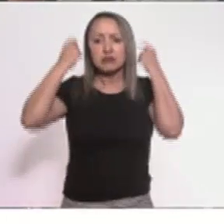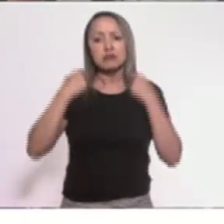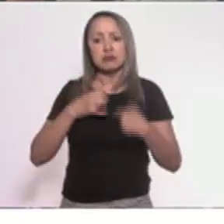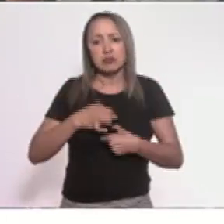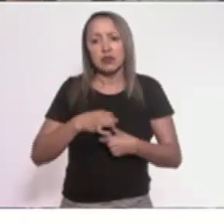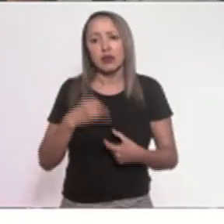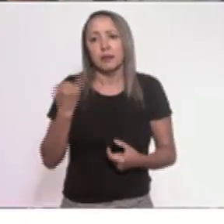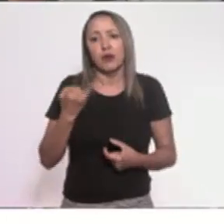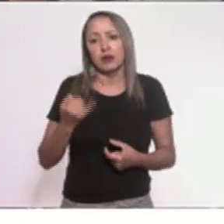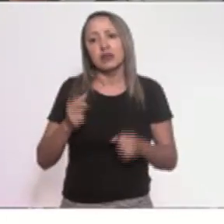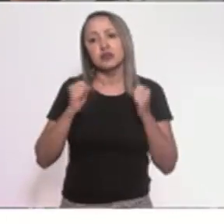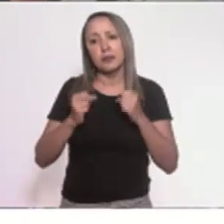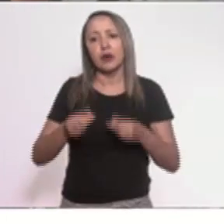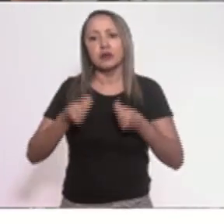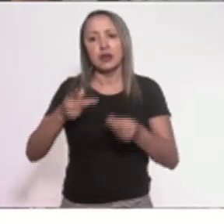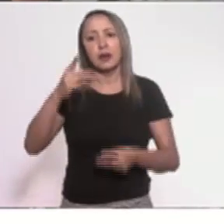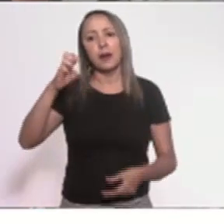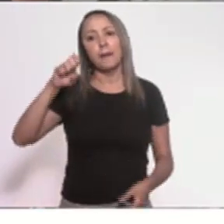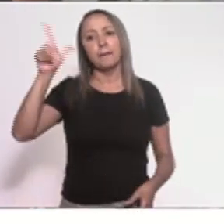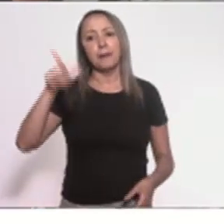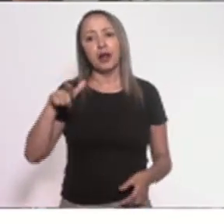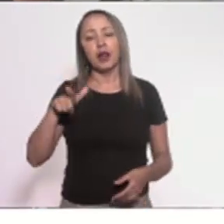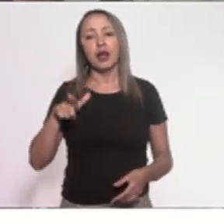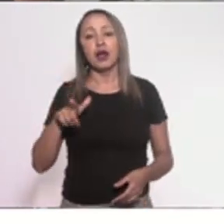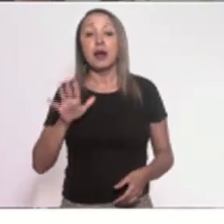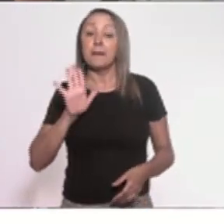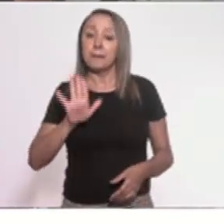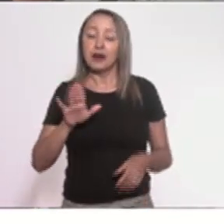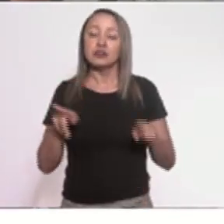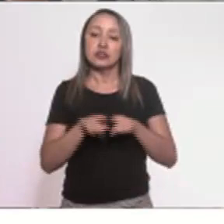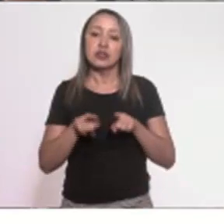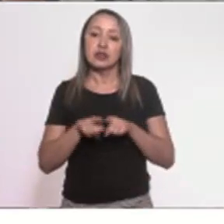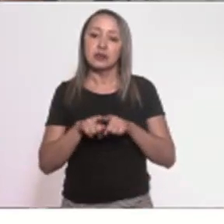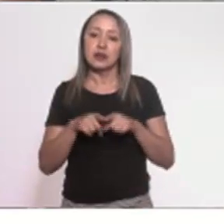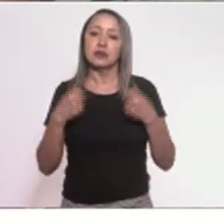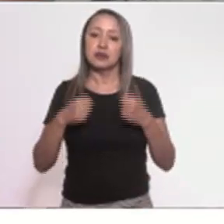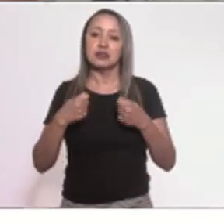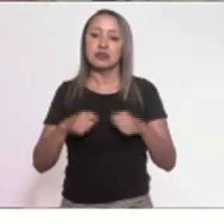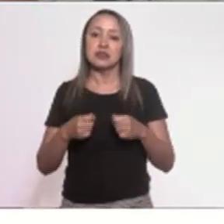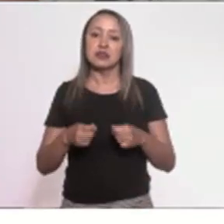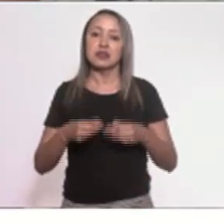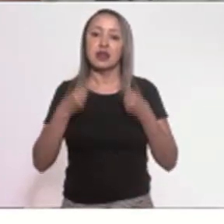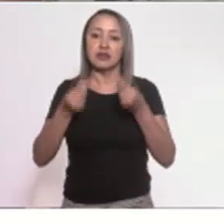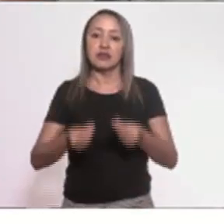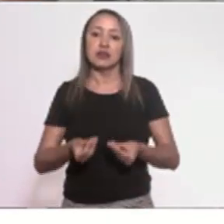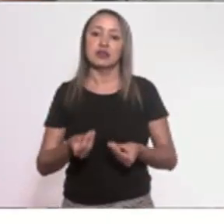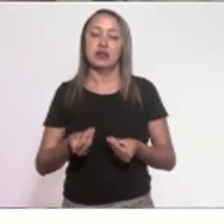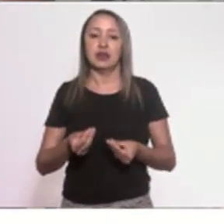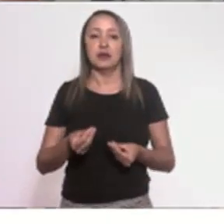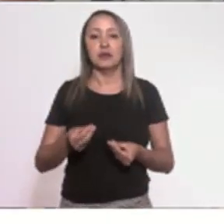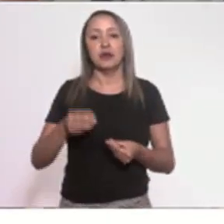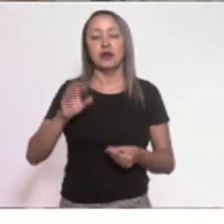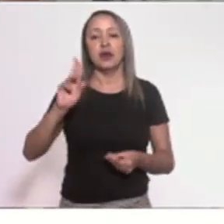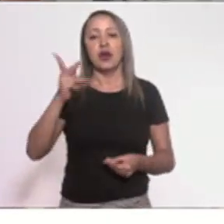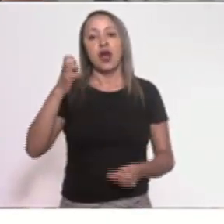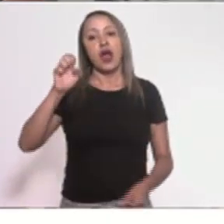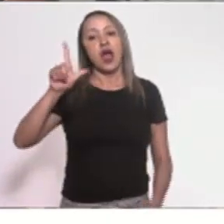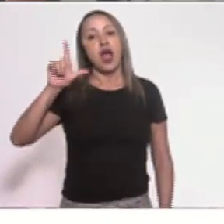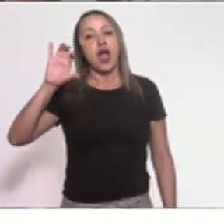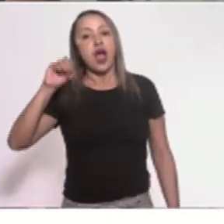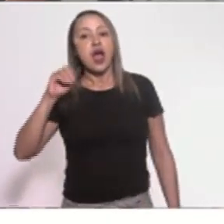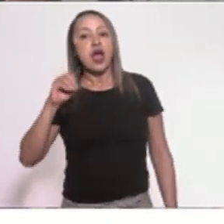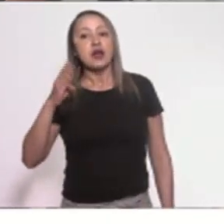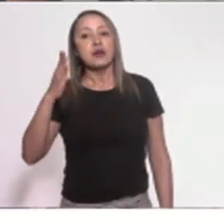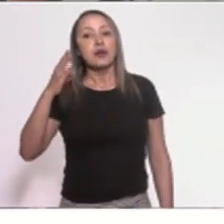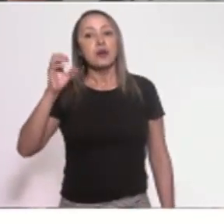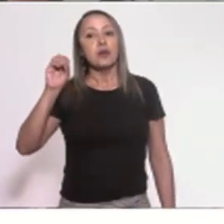para o Pelé, se assim ele o quisesse. E também emendaram no sentido de dar a medalha para o Hélio Bolsonaro, deputado federal.